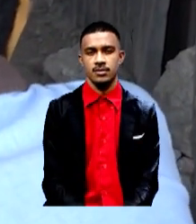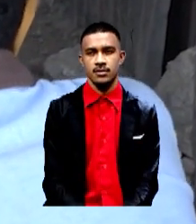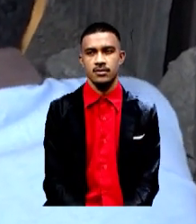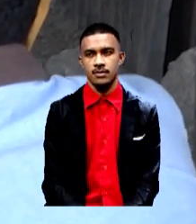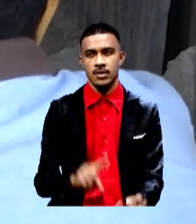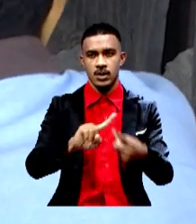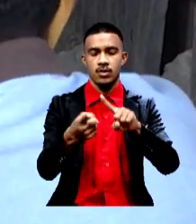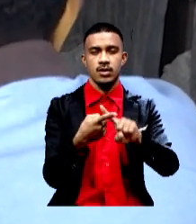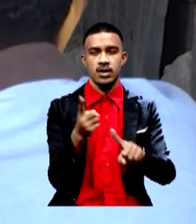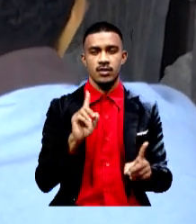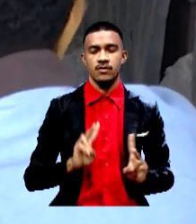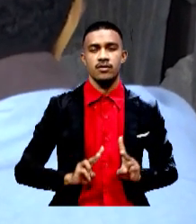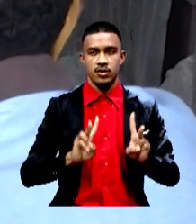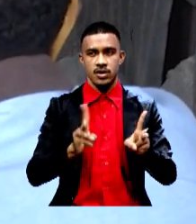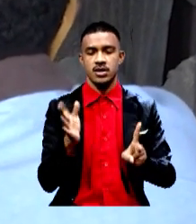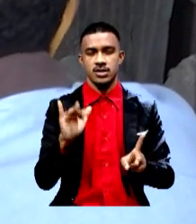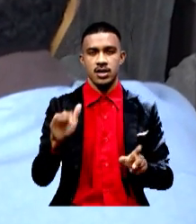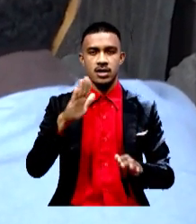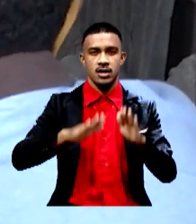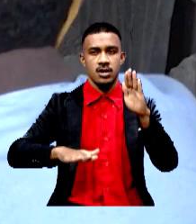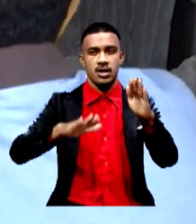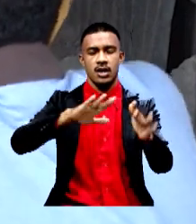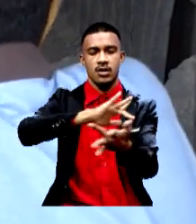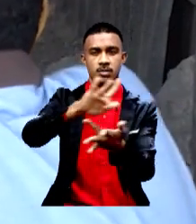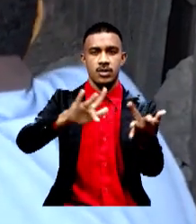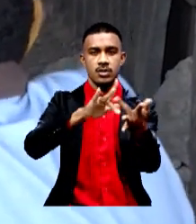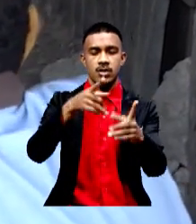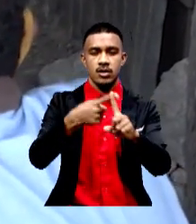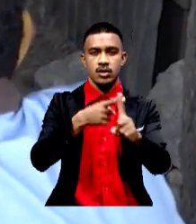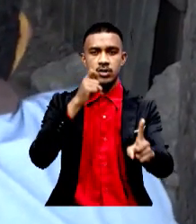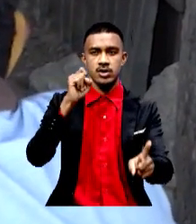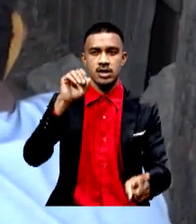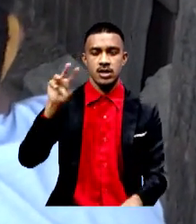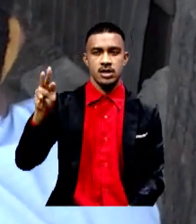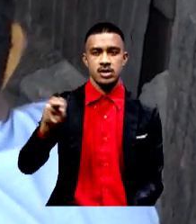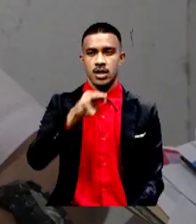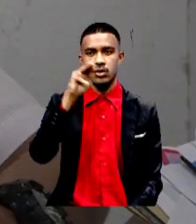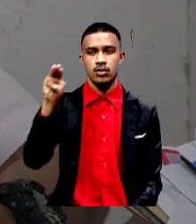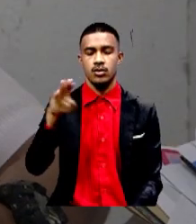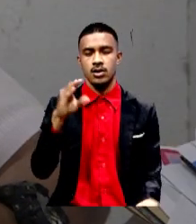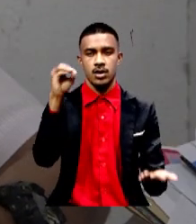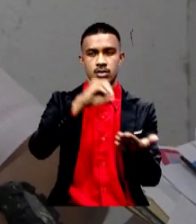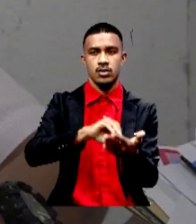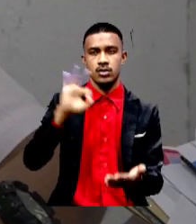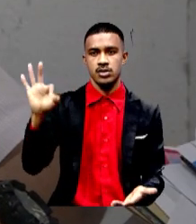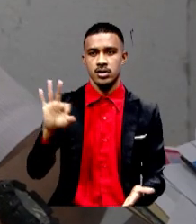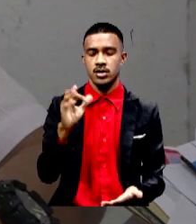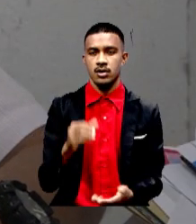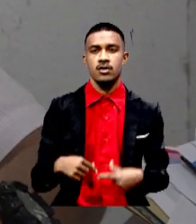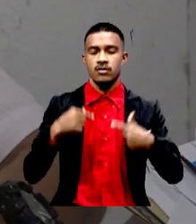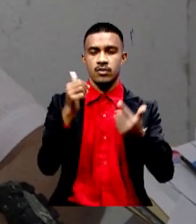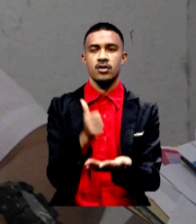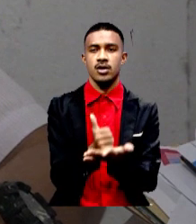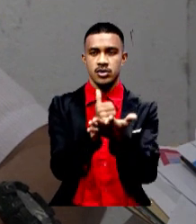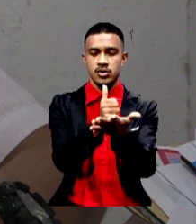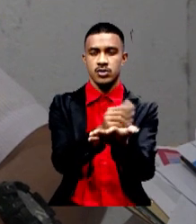maluk voluntari sira ne lao rutina kusi segunda to sexta kodi fo asistensia li kusi komunikasaun ativu